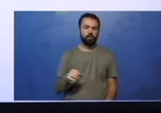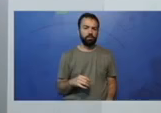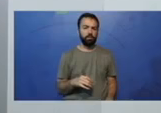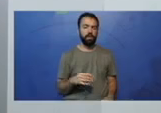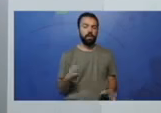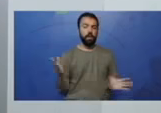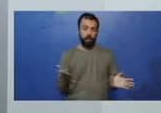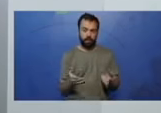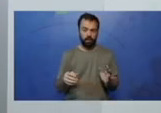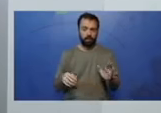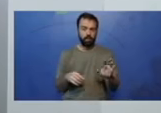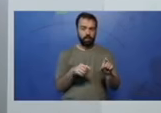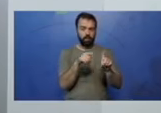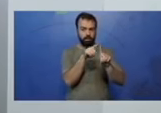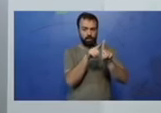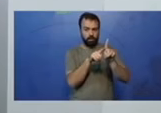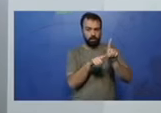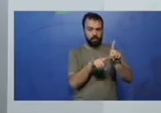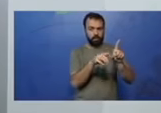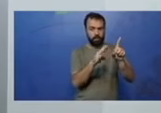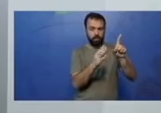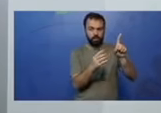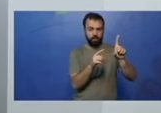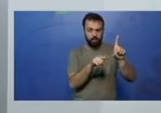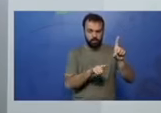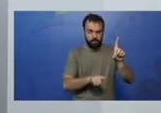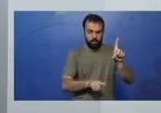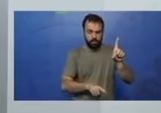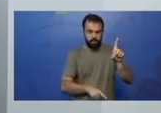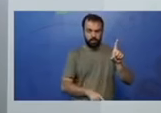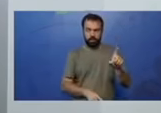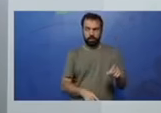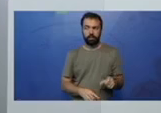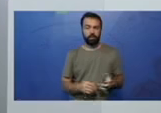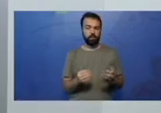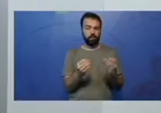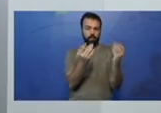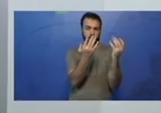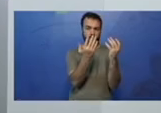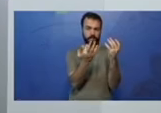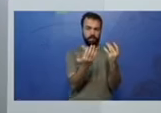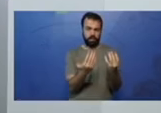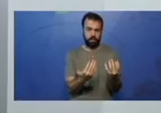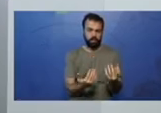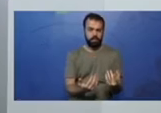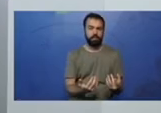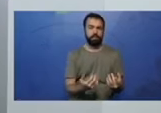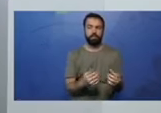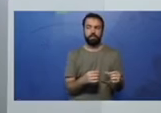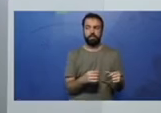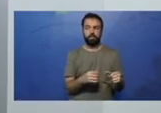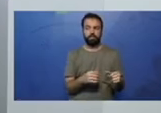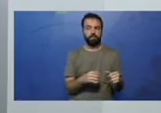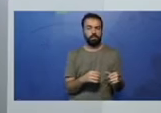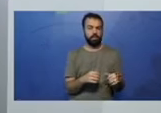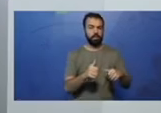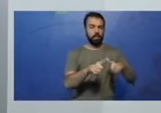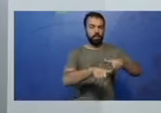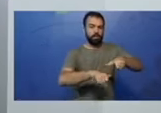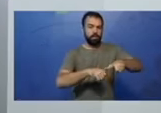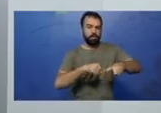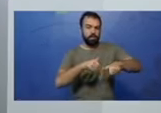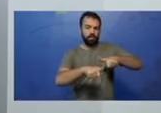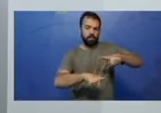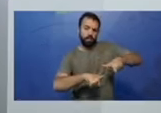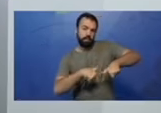temperatura. Se a gente diminuir a temperatura do estado gasoso, a gente vai obter o inverso. Então, quando eu diminuo a